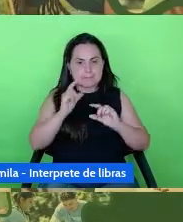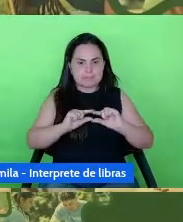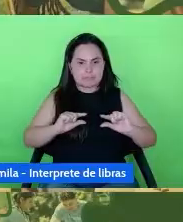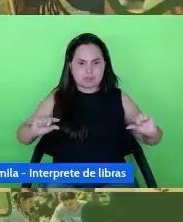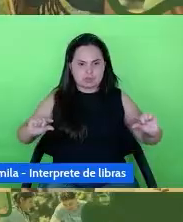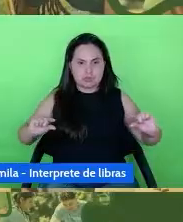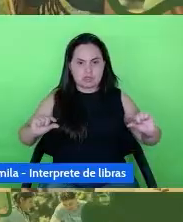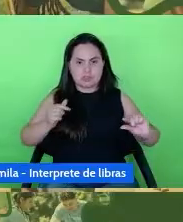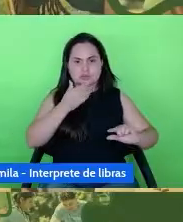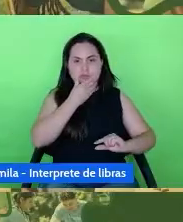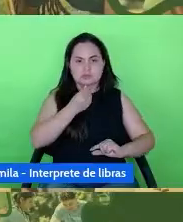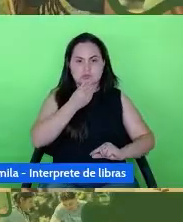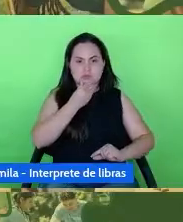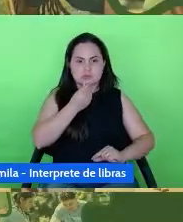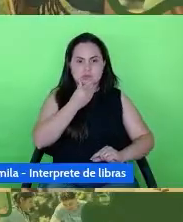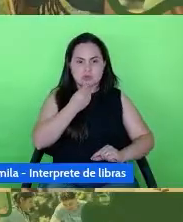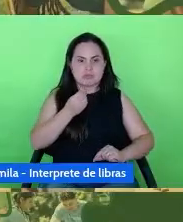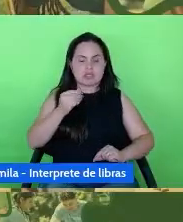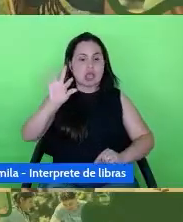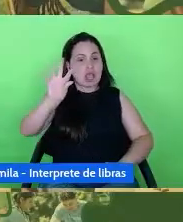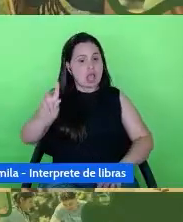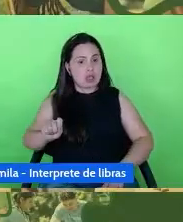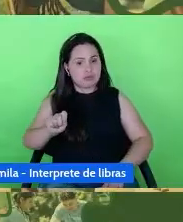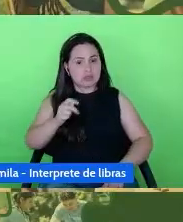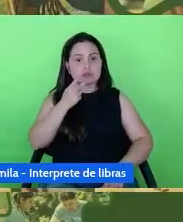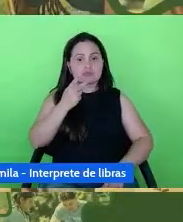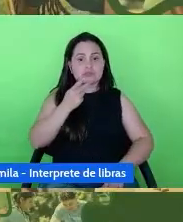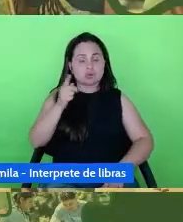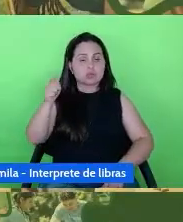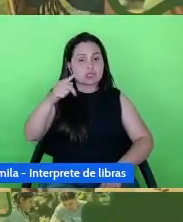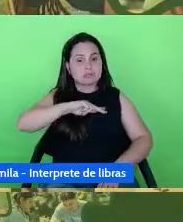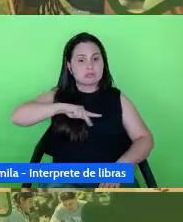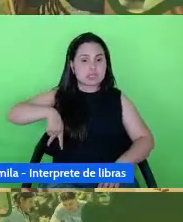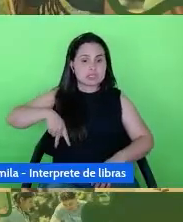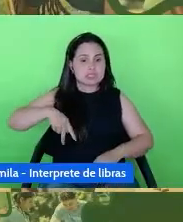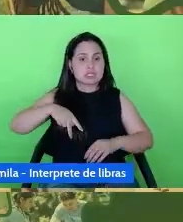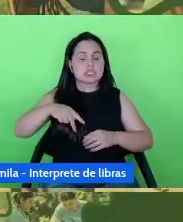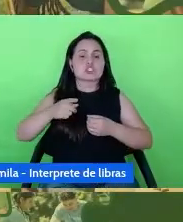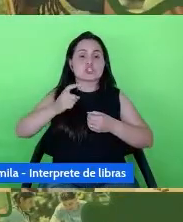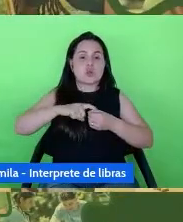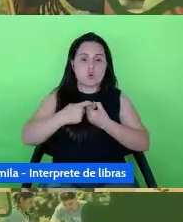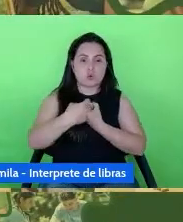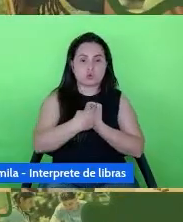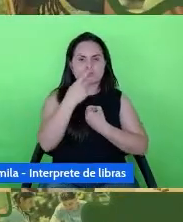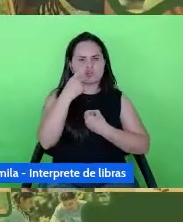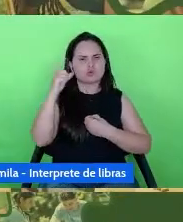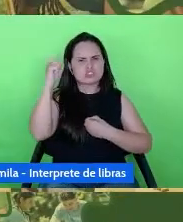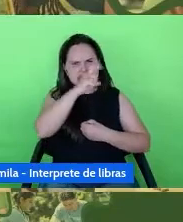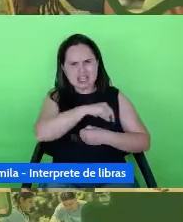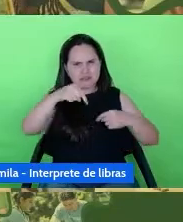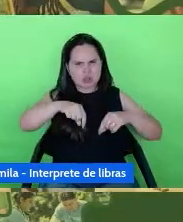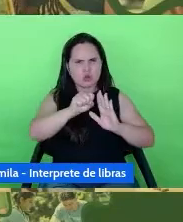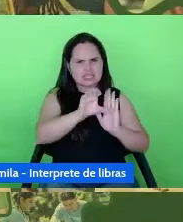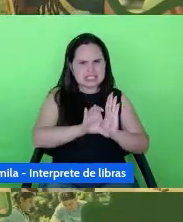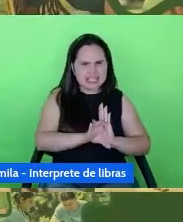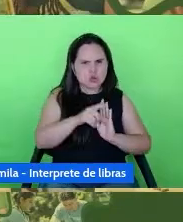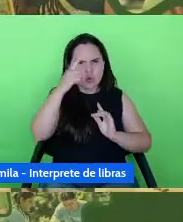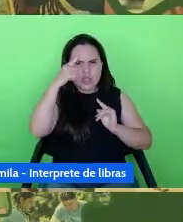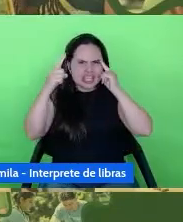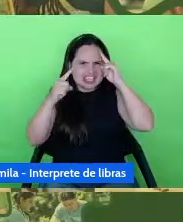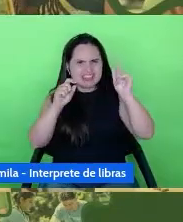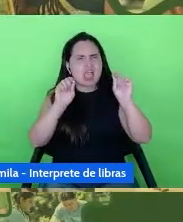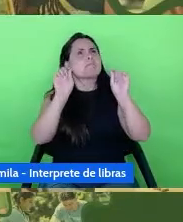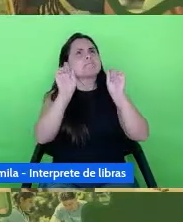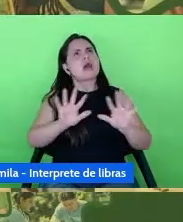do Kofi Annan, um africano, que foi presidente da ONU. Né? O maior desafio desse século é pegar uma ideia que parece abstrata, desenvolvimento